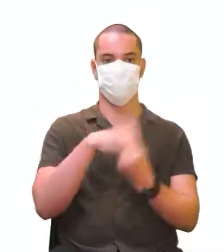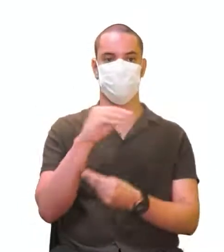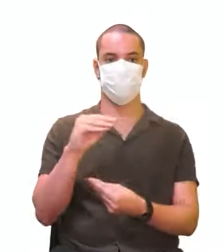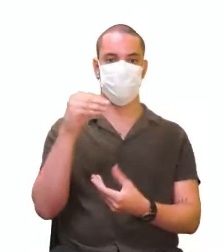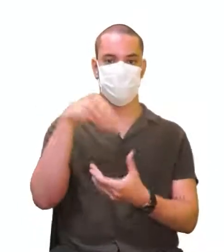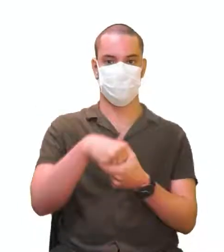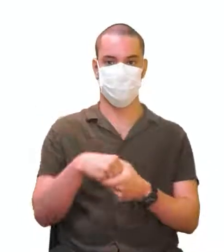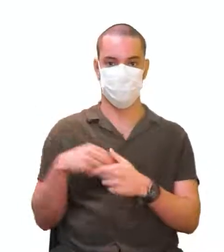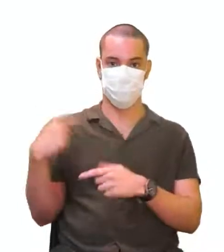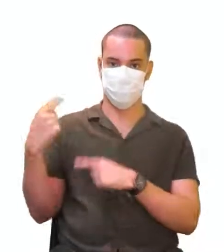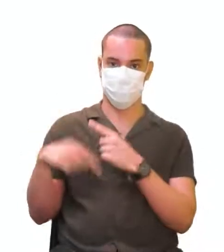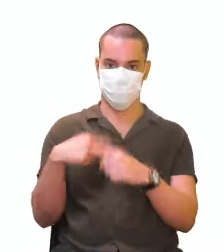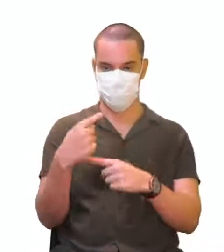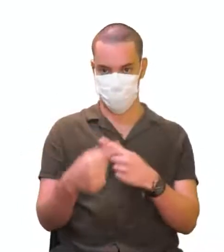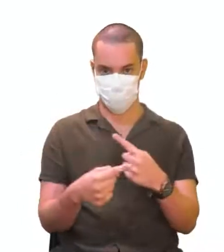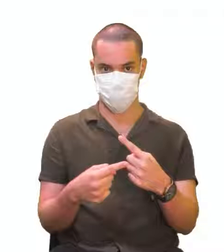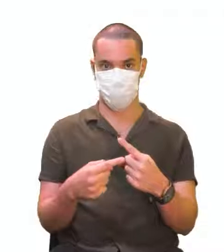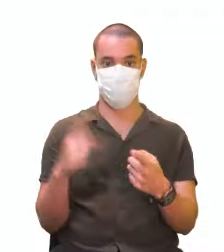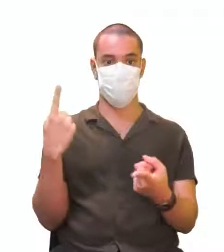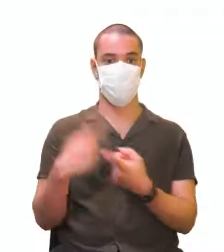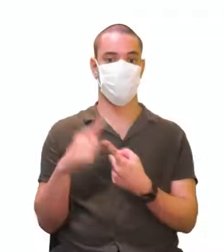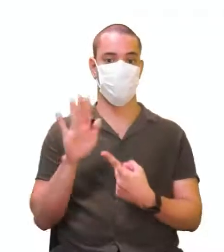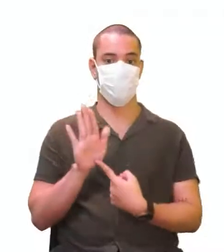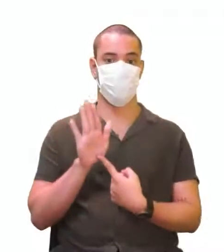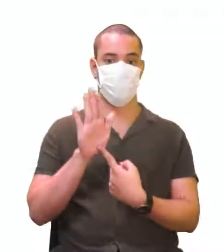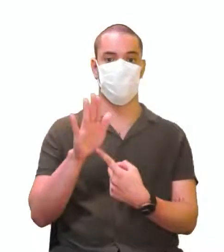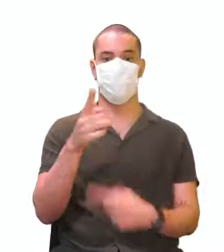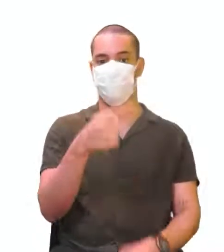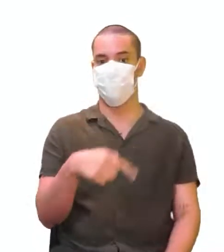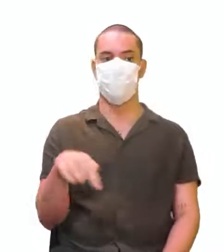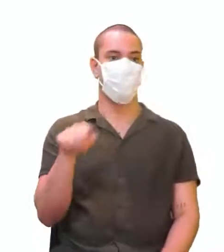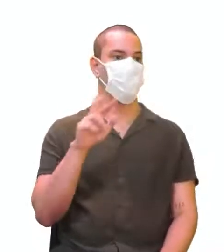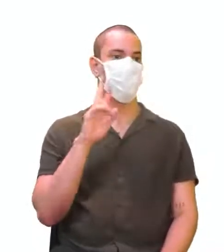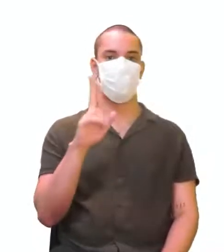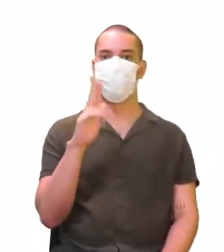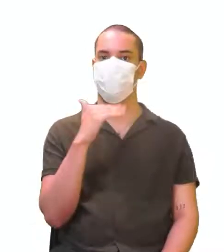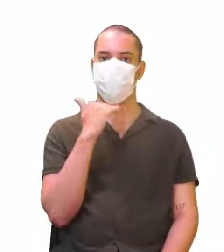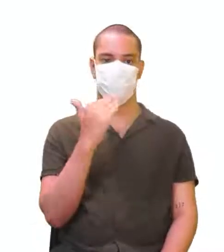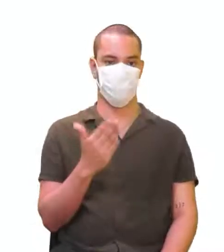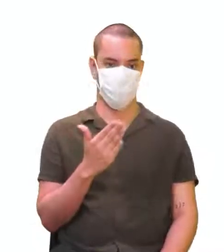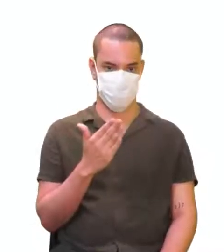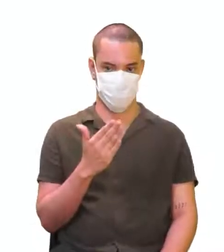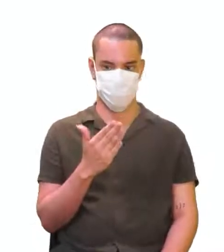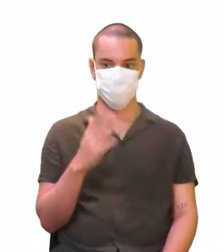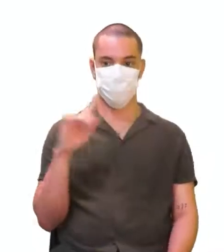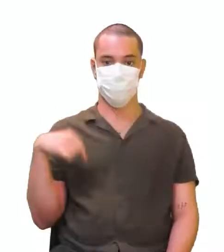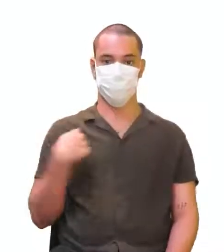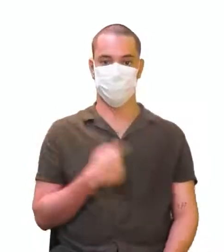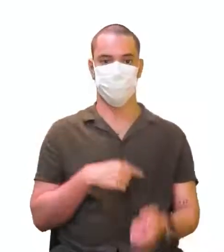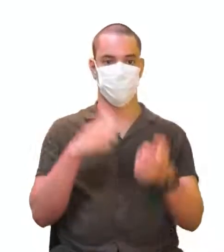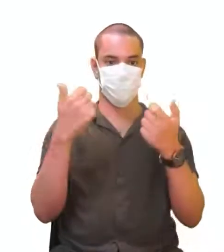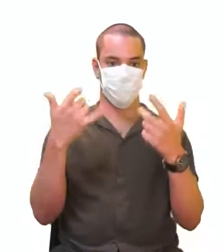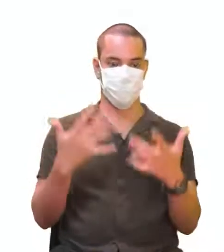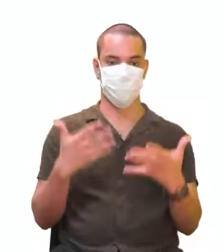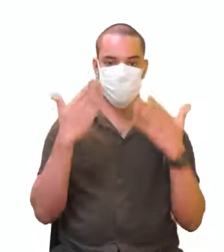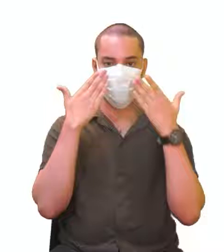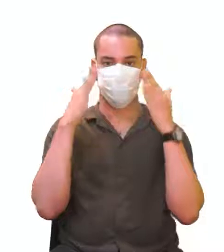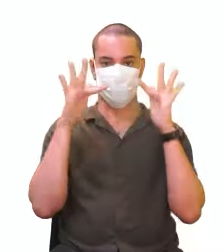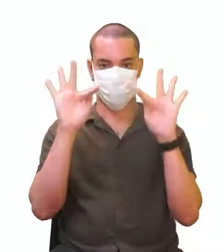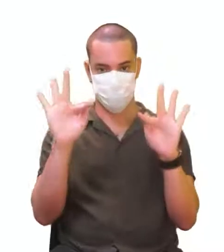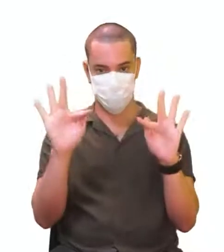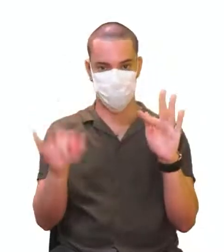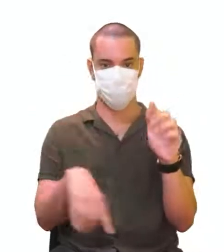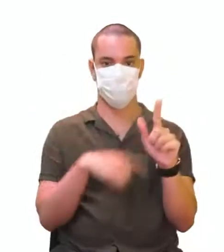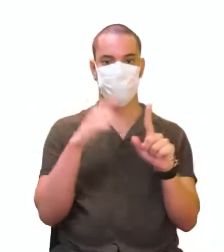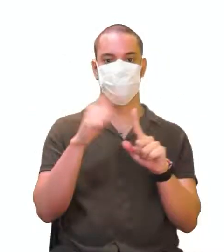nessa herança. Quando a gente mostra para vocês, galera, não é à toa, tá? Quando a gente fala do fenótipo e quando